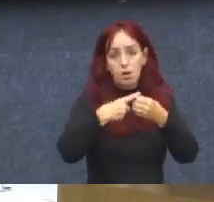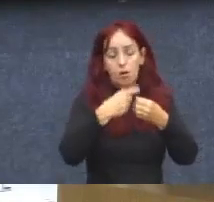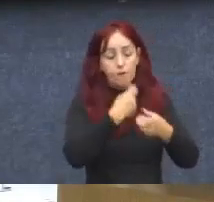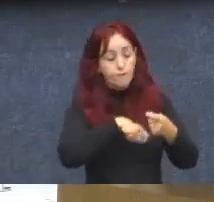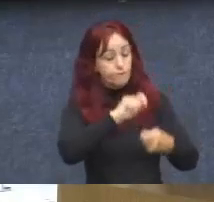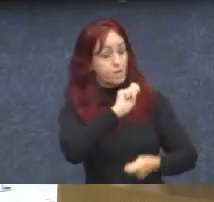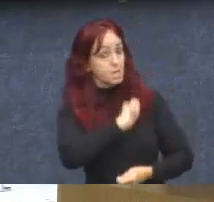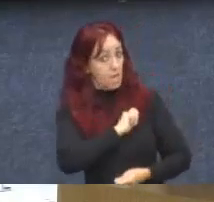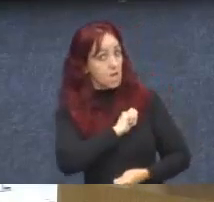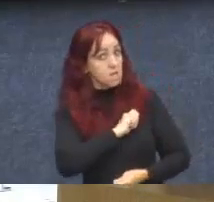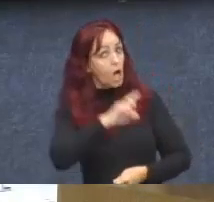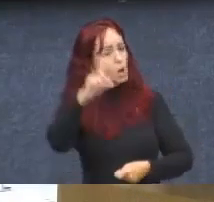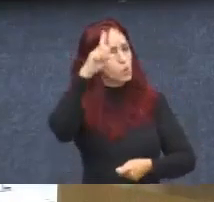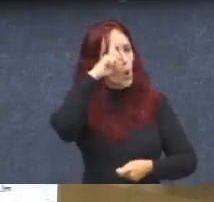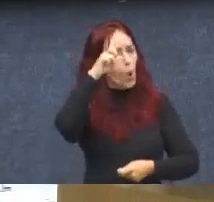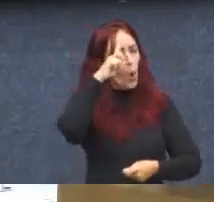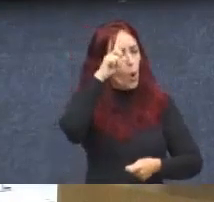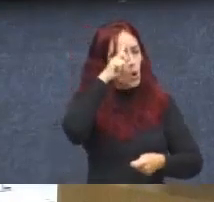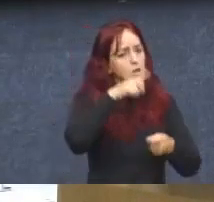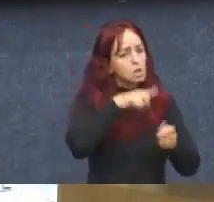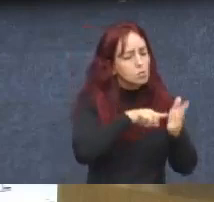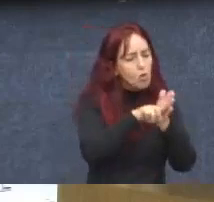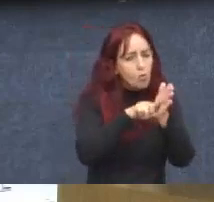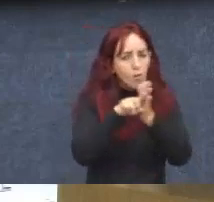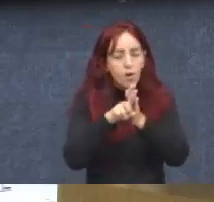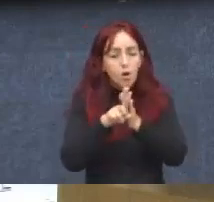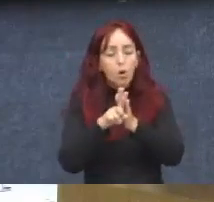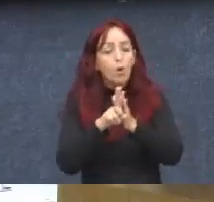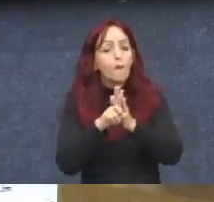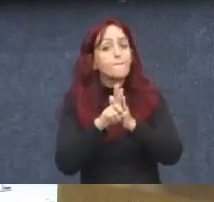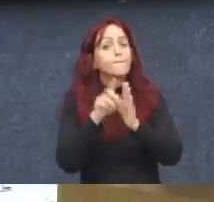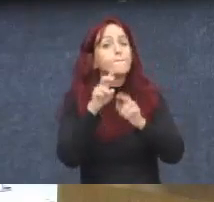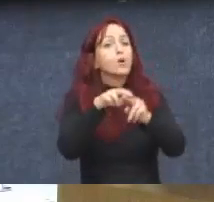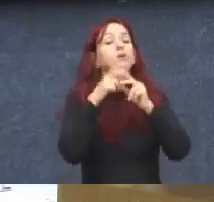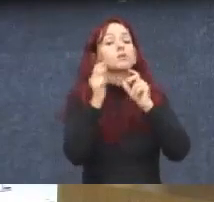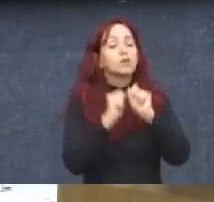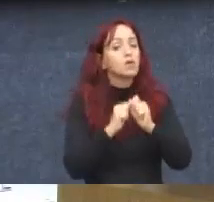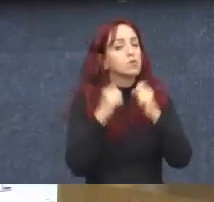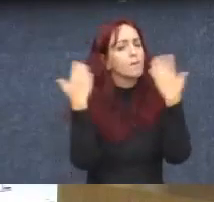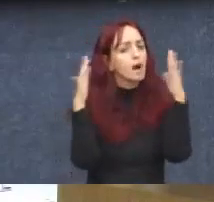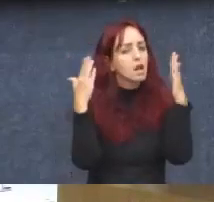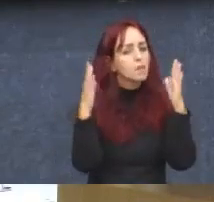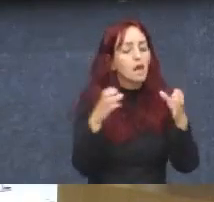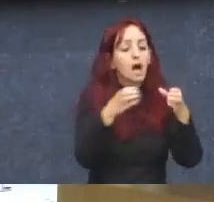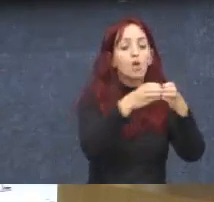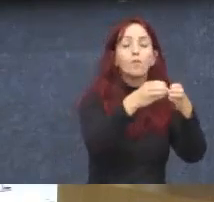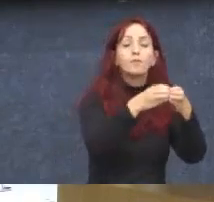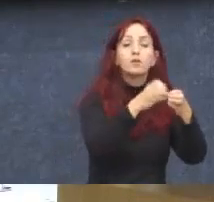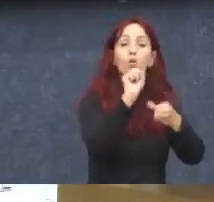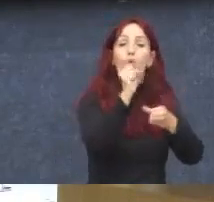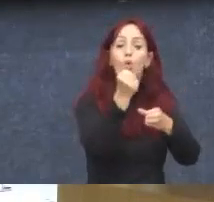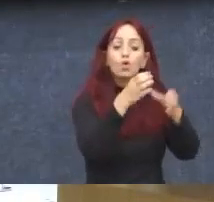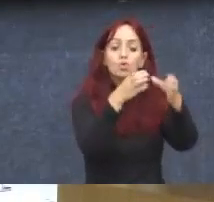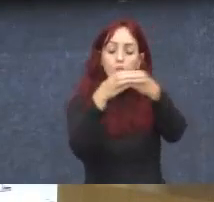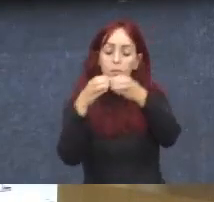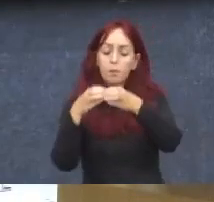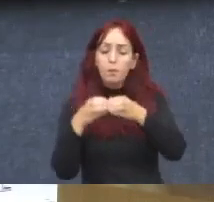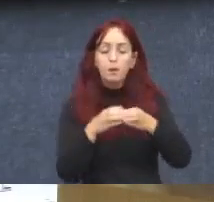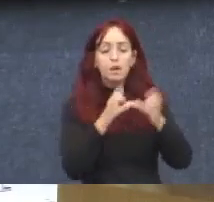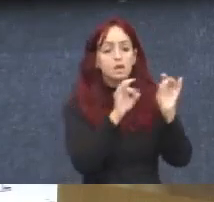diária. Por isso, eu quero parabenizar as 8 comissões permanentes, em especial a Comissão de